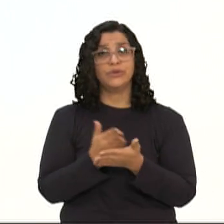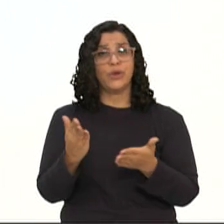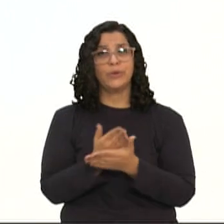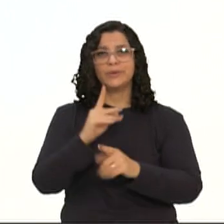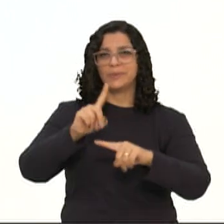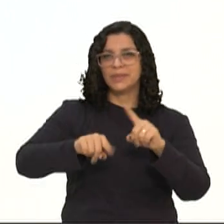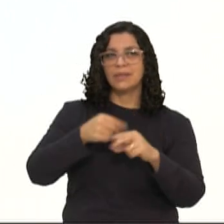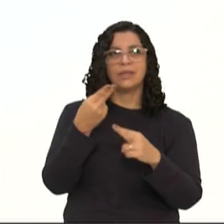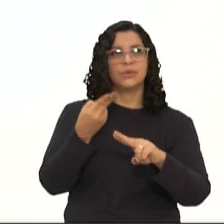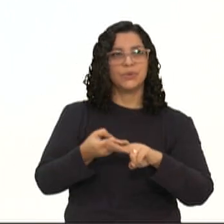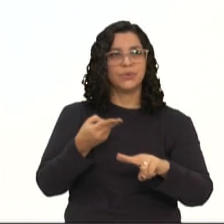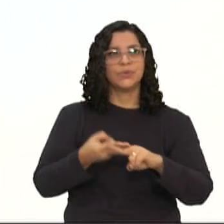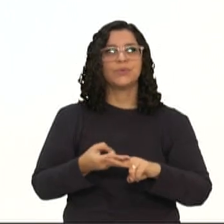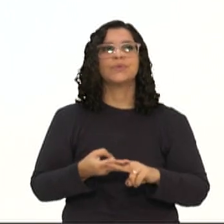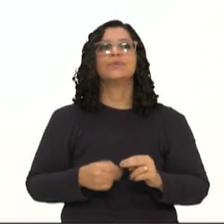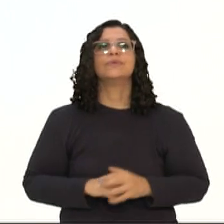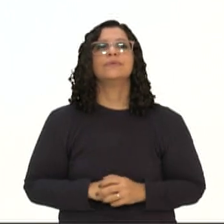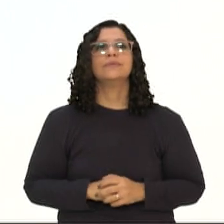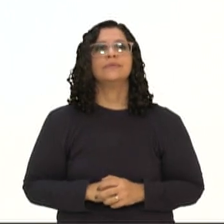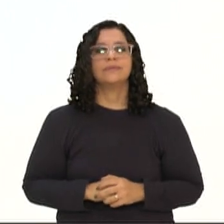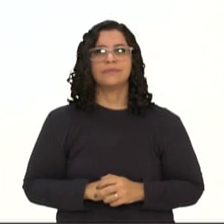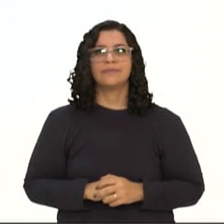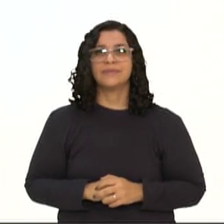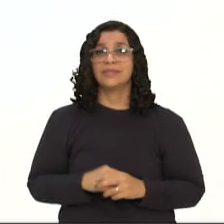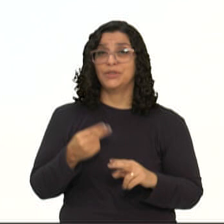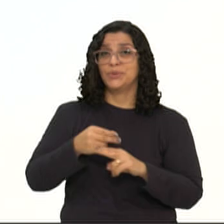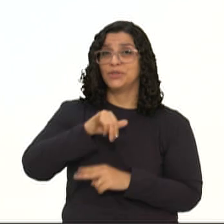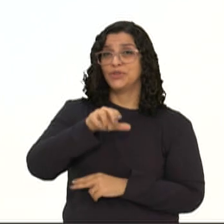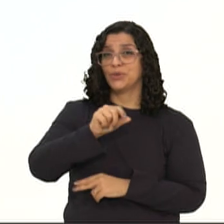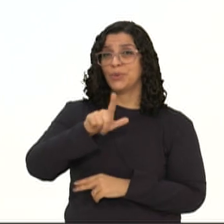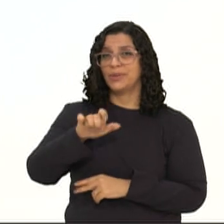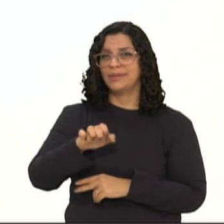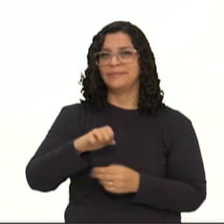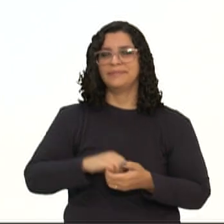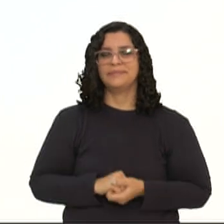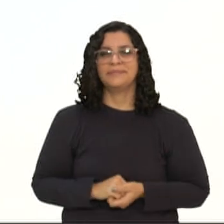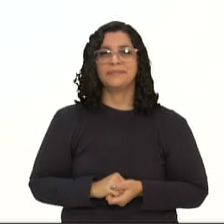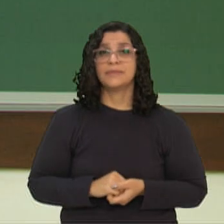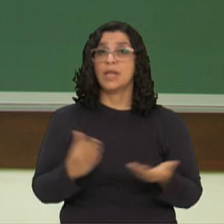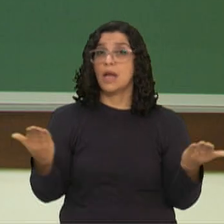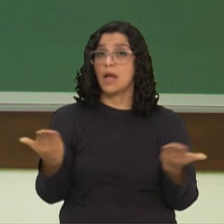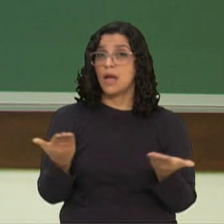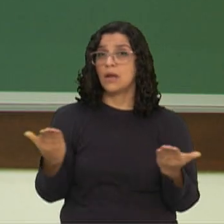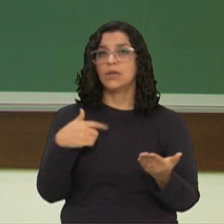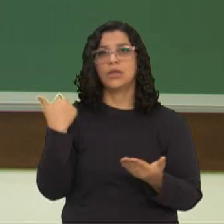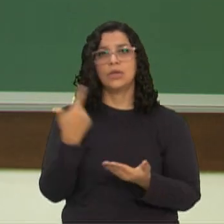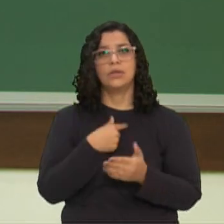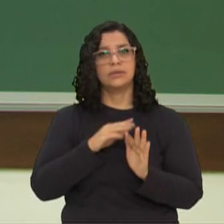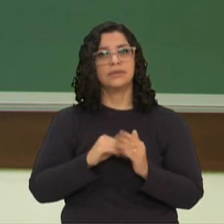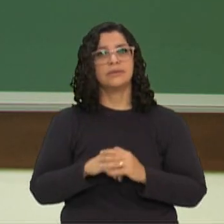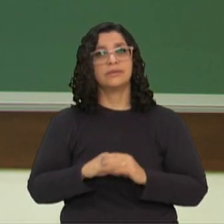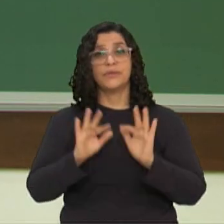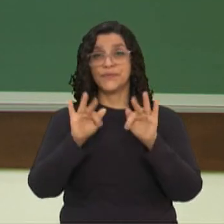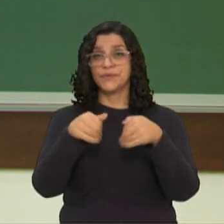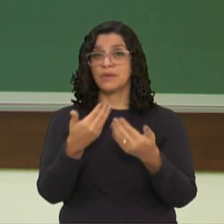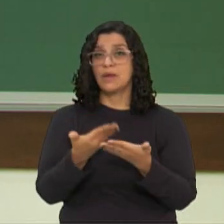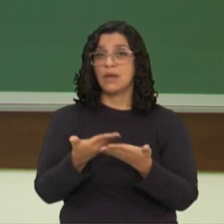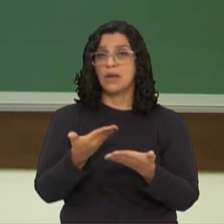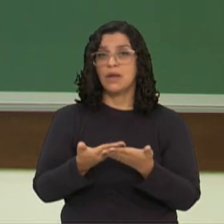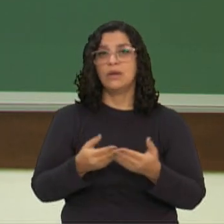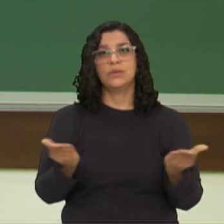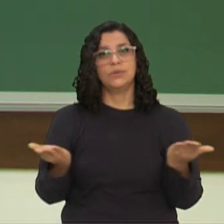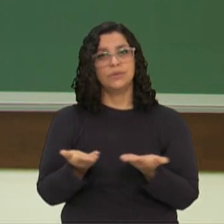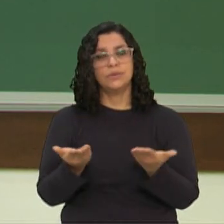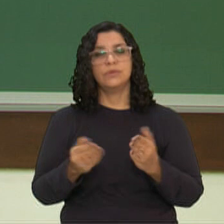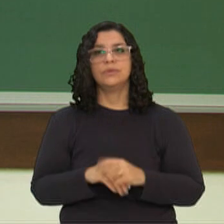vantagens dos aparelhos à base do efeito Joule. E assim nós encerramos a nossa aula